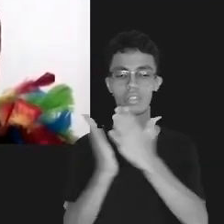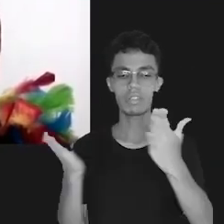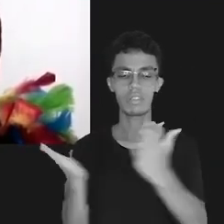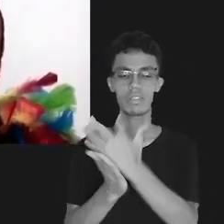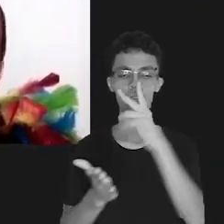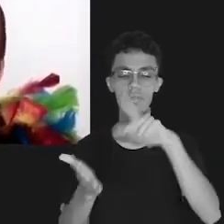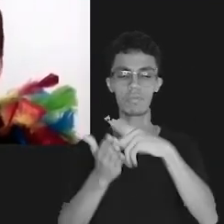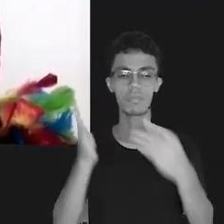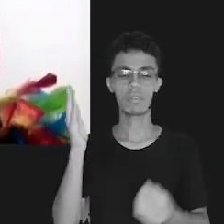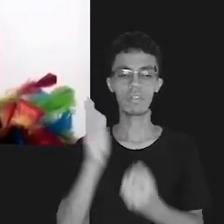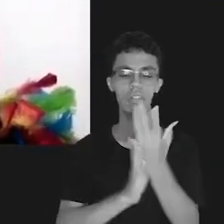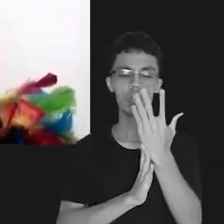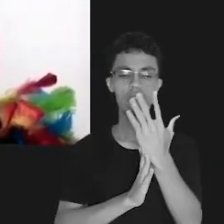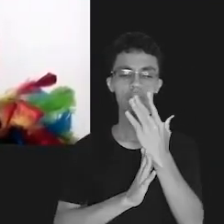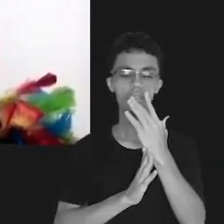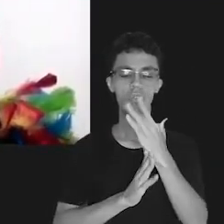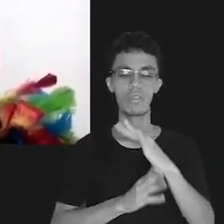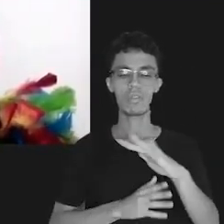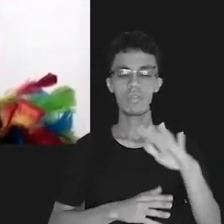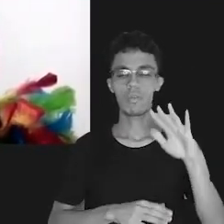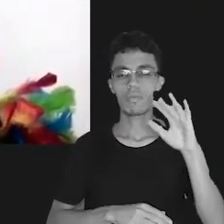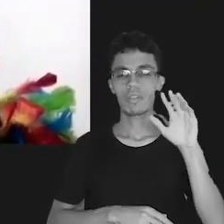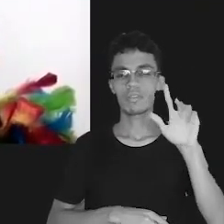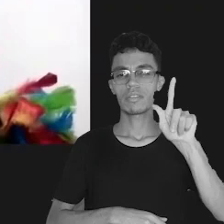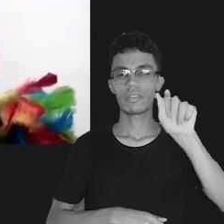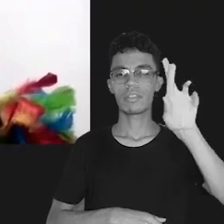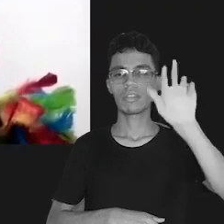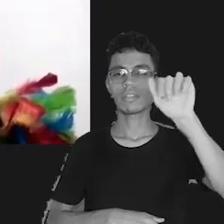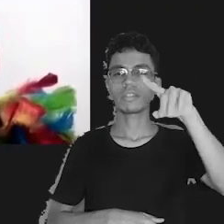chama Poemas sobre a Sua Grande Face.